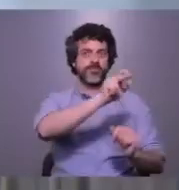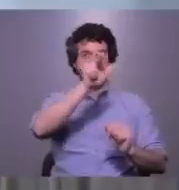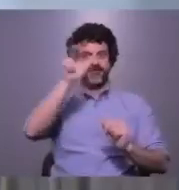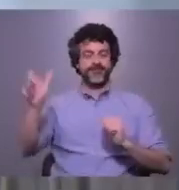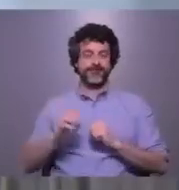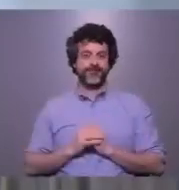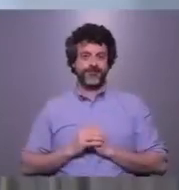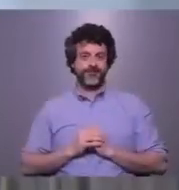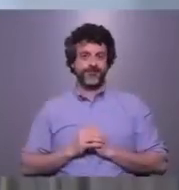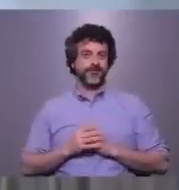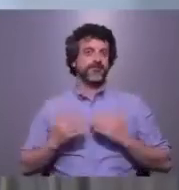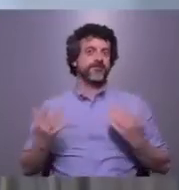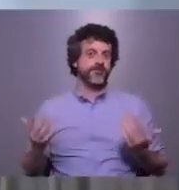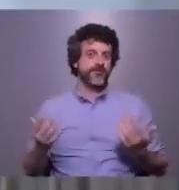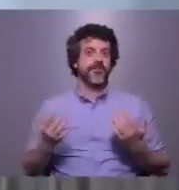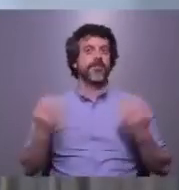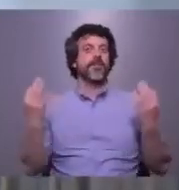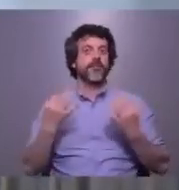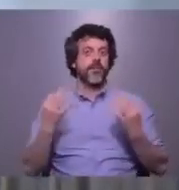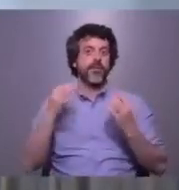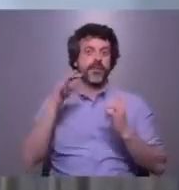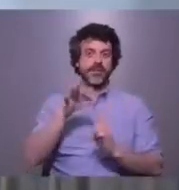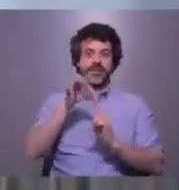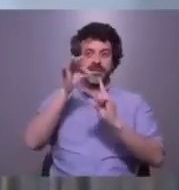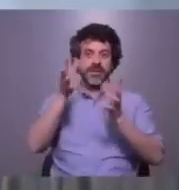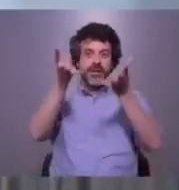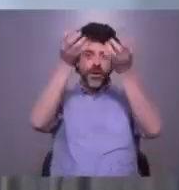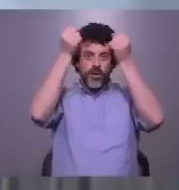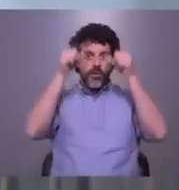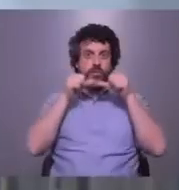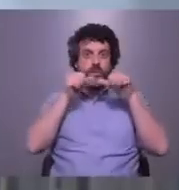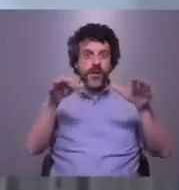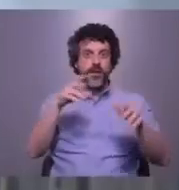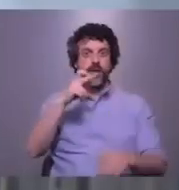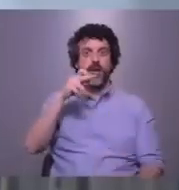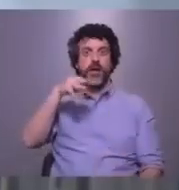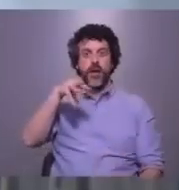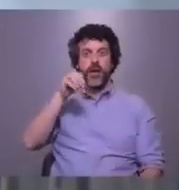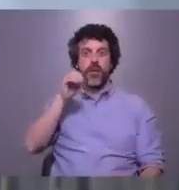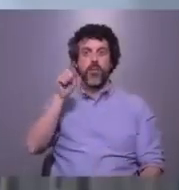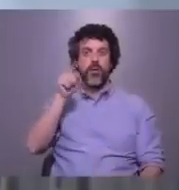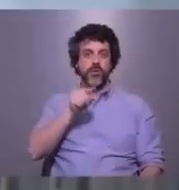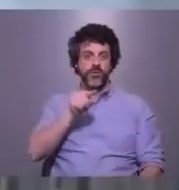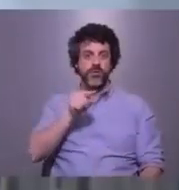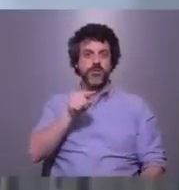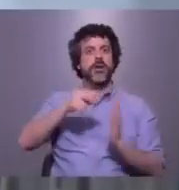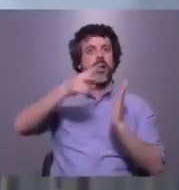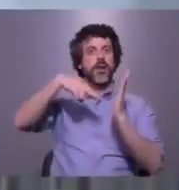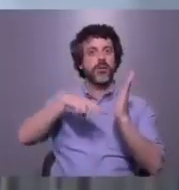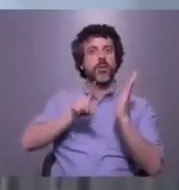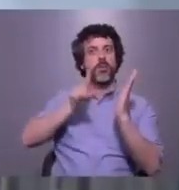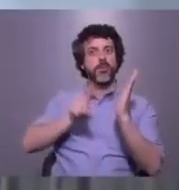Essa fora já a experiência do profeta Amós, de que nos falava a primeira leitura. Não era profeta por